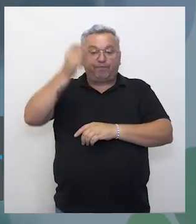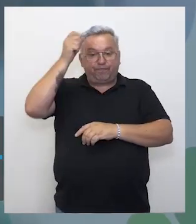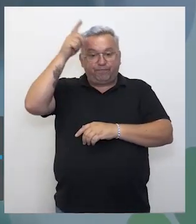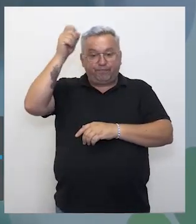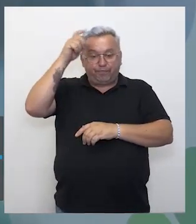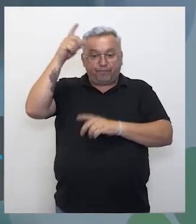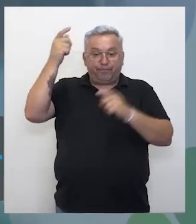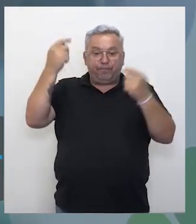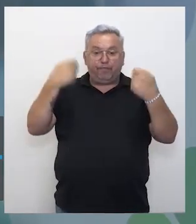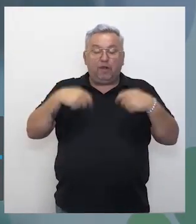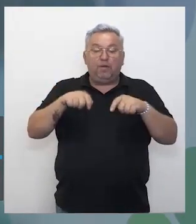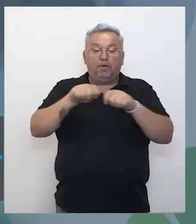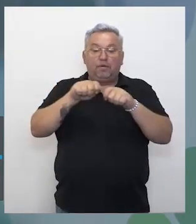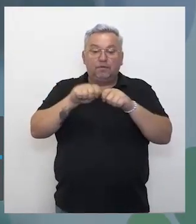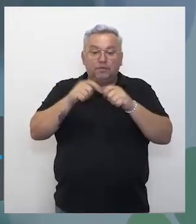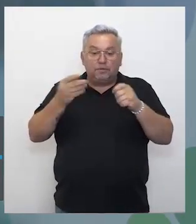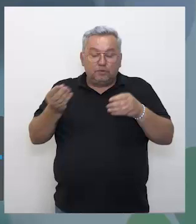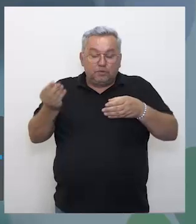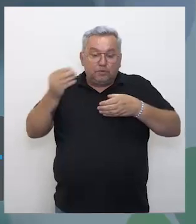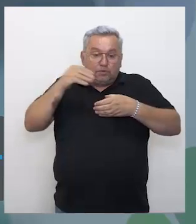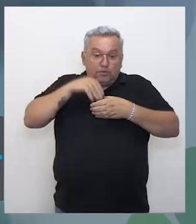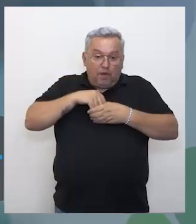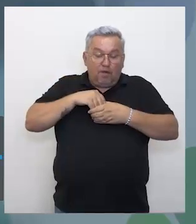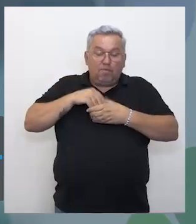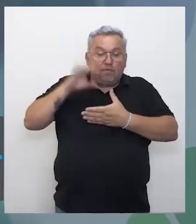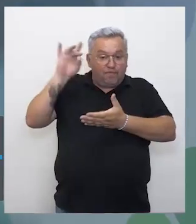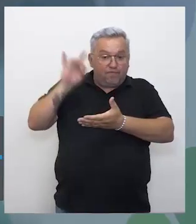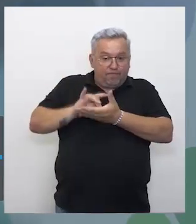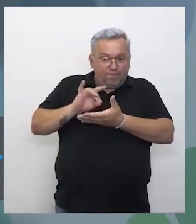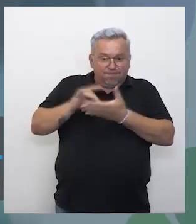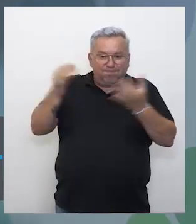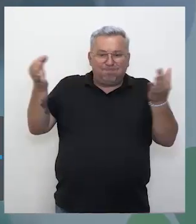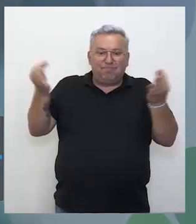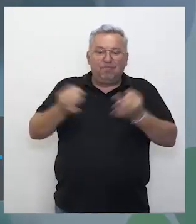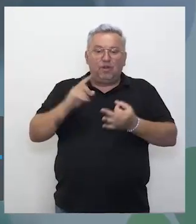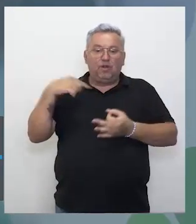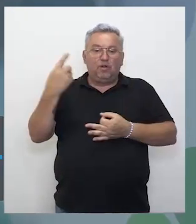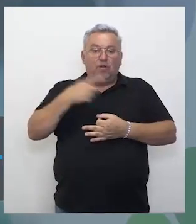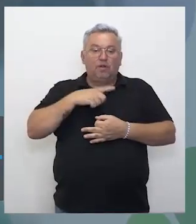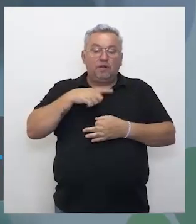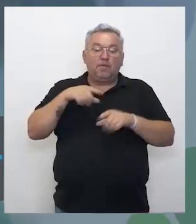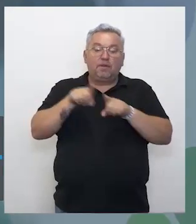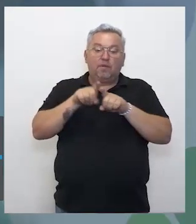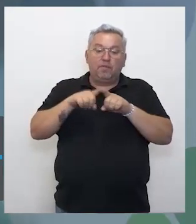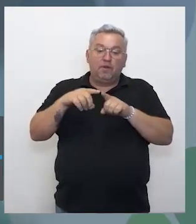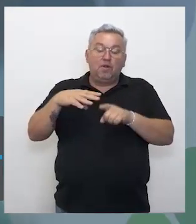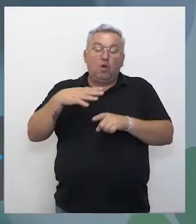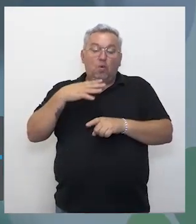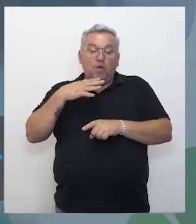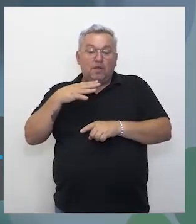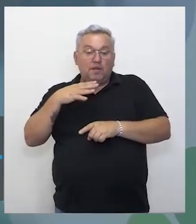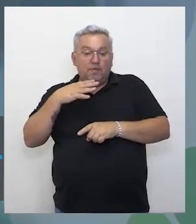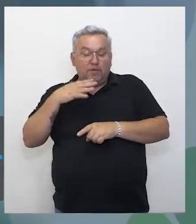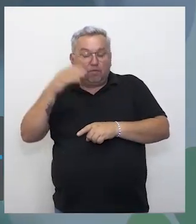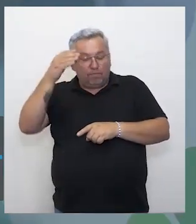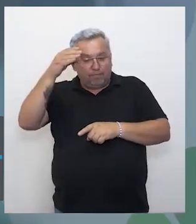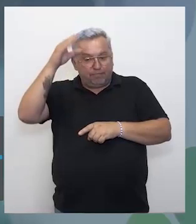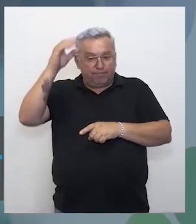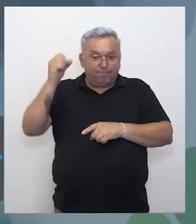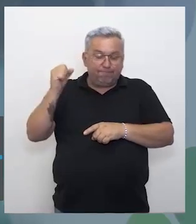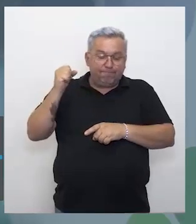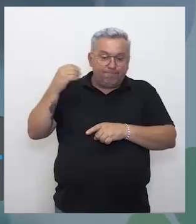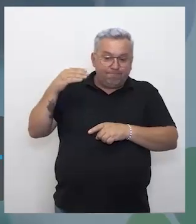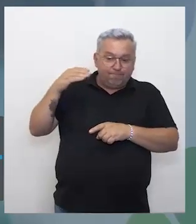precisa ser incorporado como uma verdade absoluta, porque nós temos o senso científico, o conhecimento científico, que através de